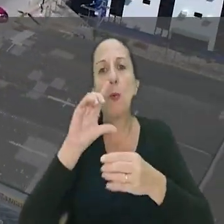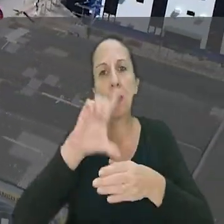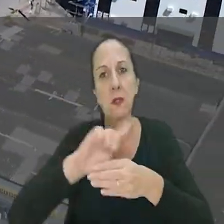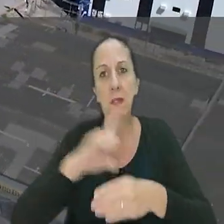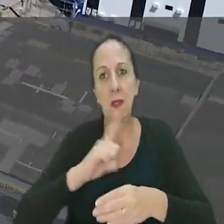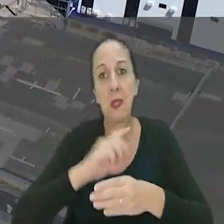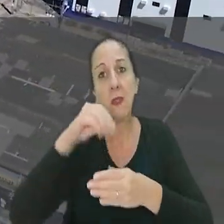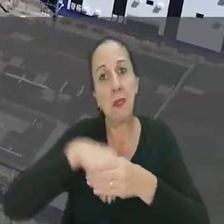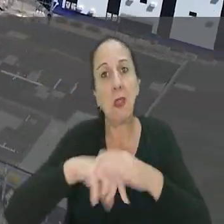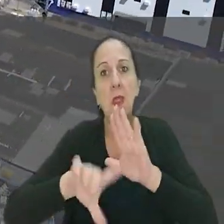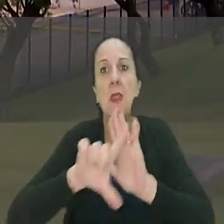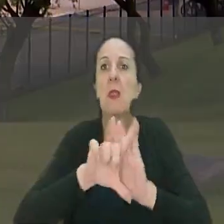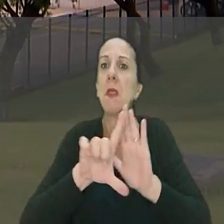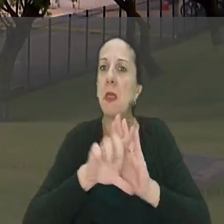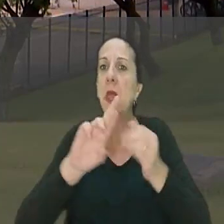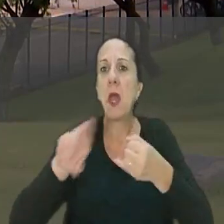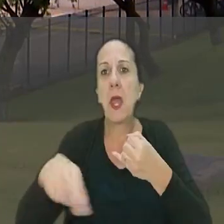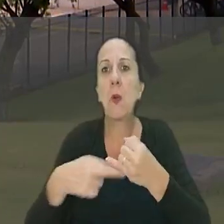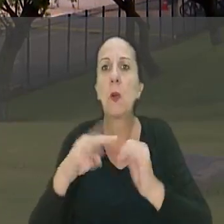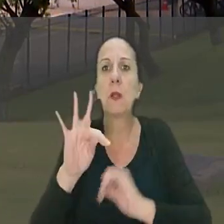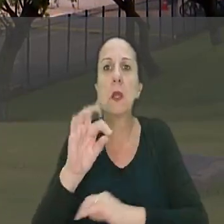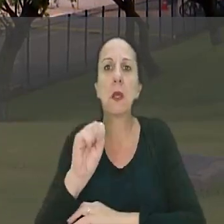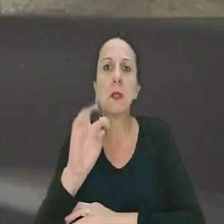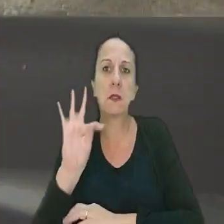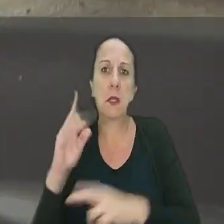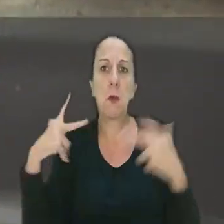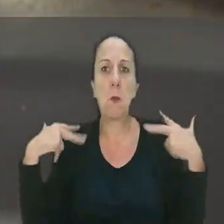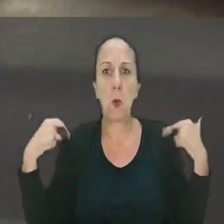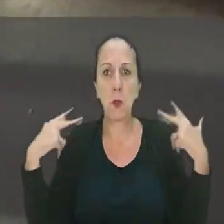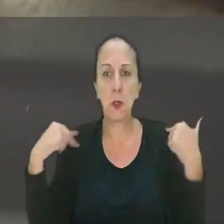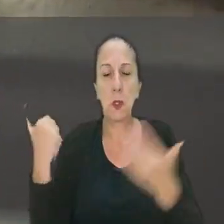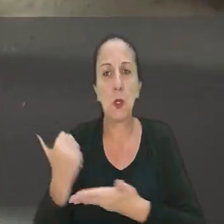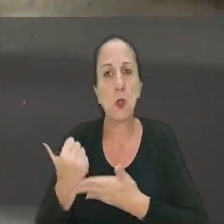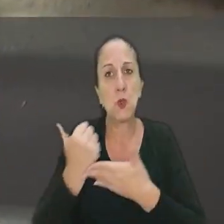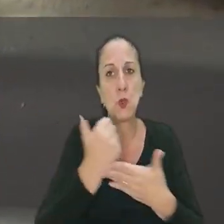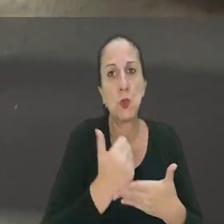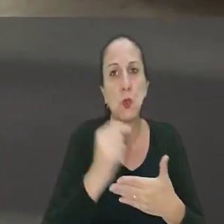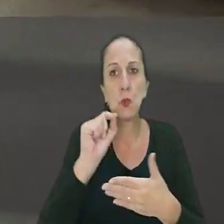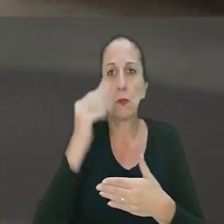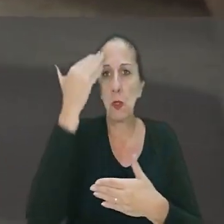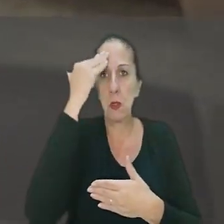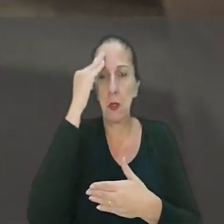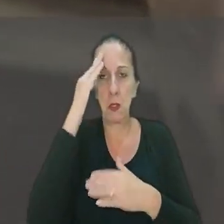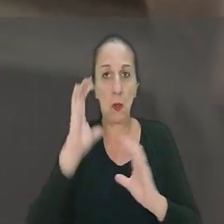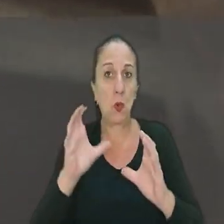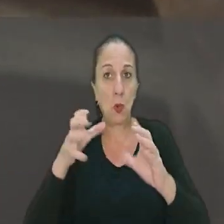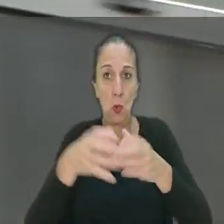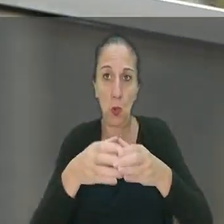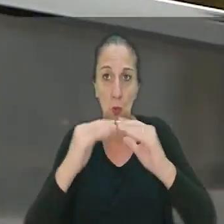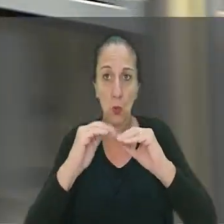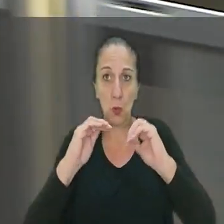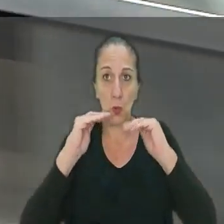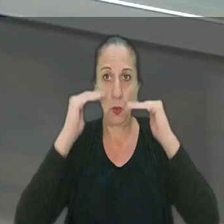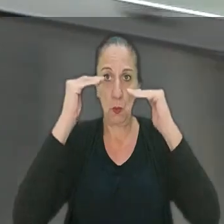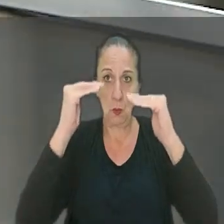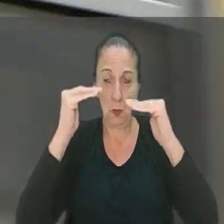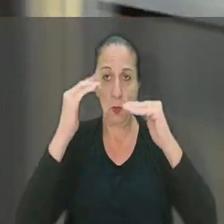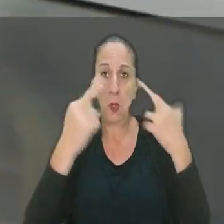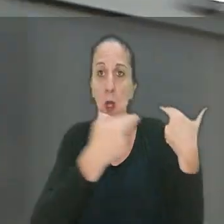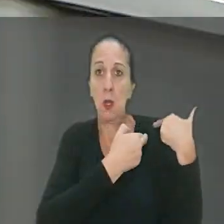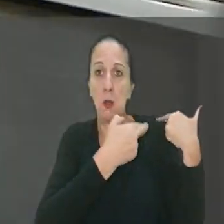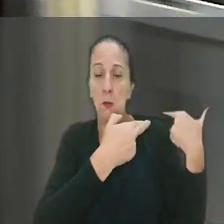estabelece a Constituição Federal. Em recurso ao TST, o motorista sustentou que, conforme entendimento da Corte Superior,